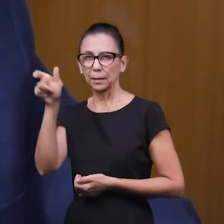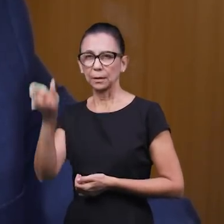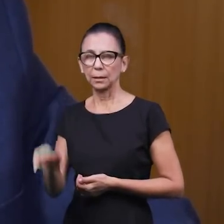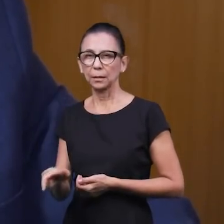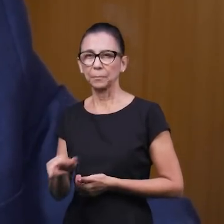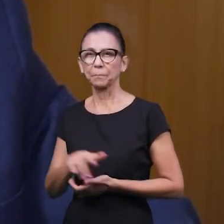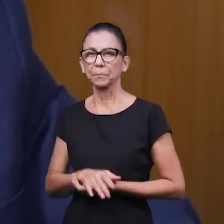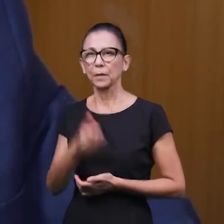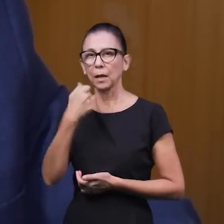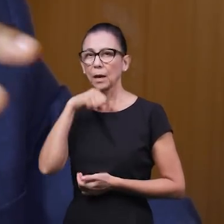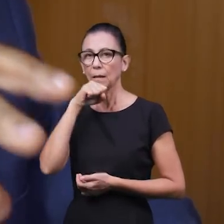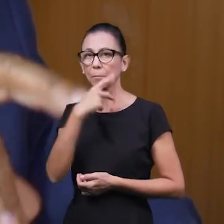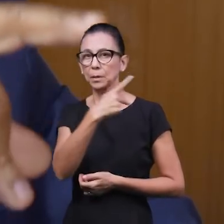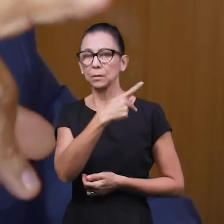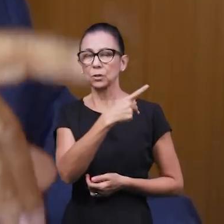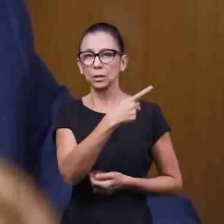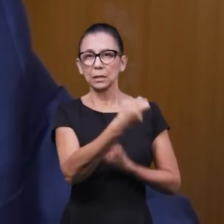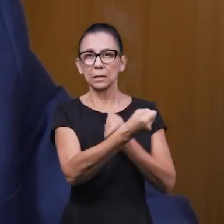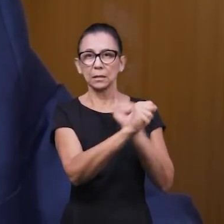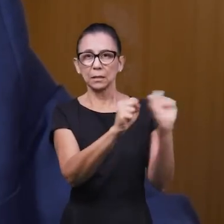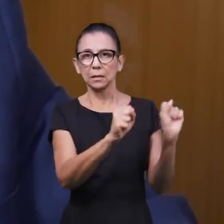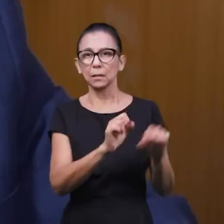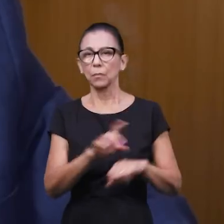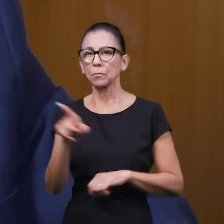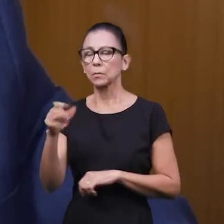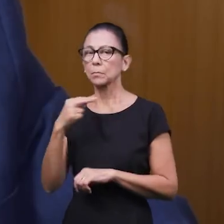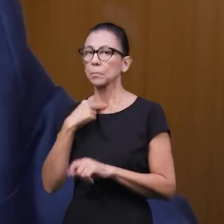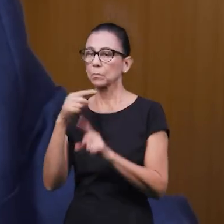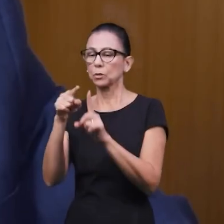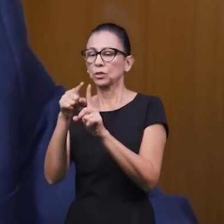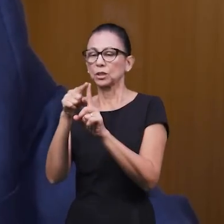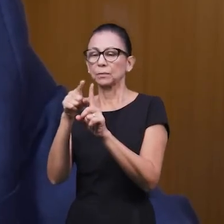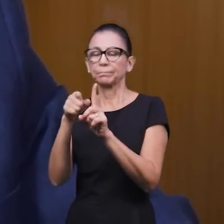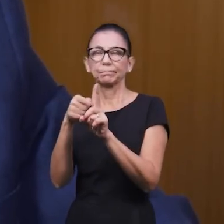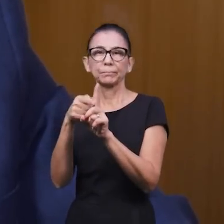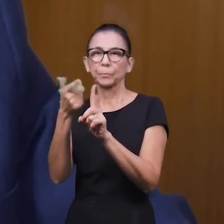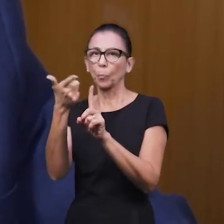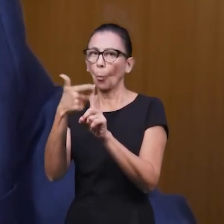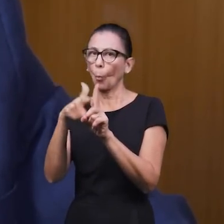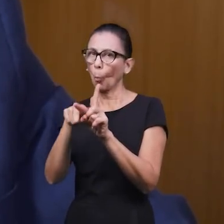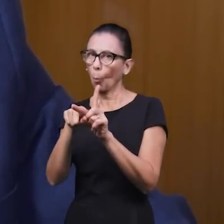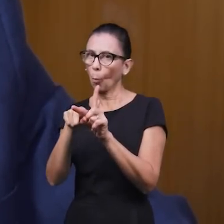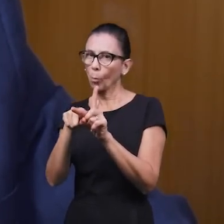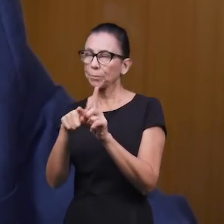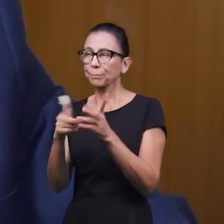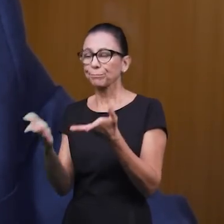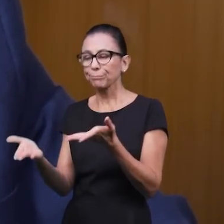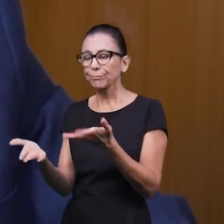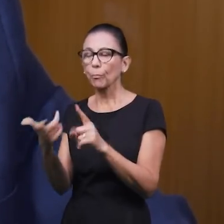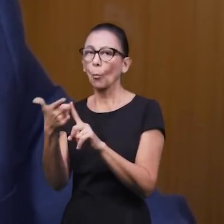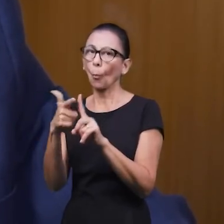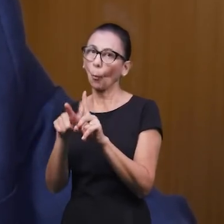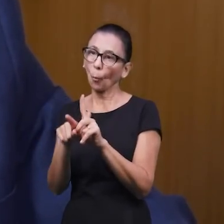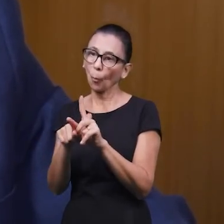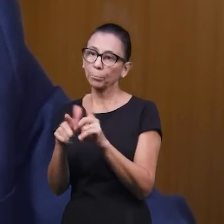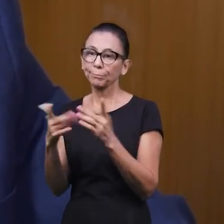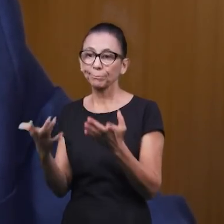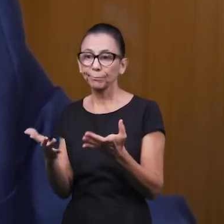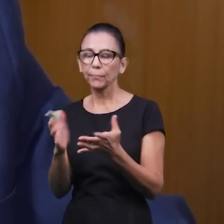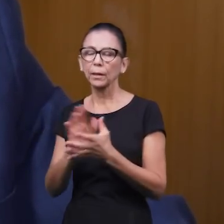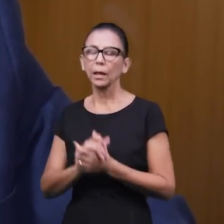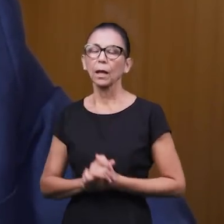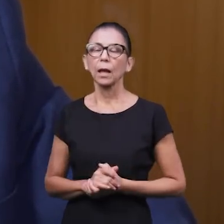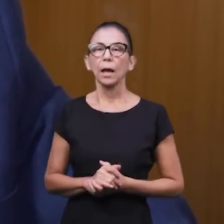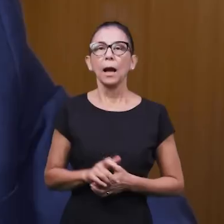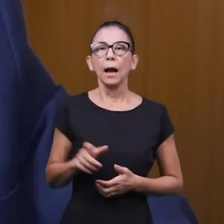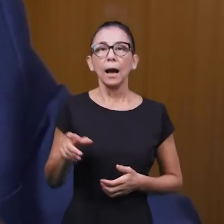Deus, e Deus enviou o anjo, falou com ela: você vai ter um filho, no tempo certo vai ter. Aí contou para o marido a experiência dela. O marido falou: não, eu quero ter essa